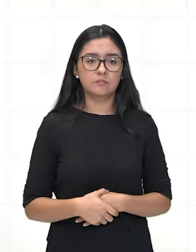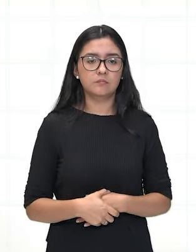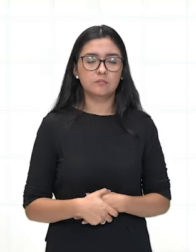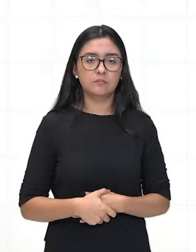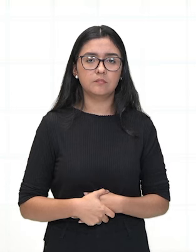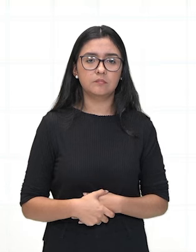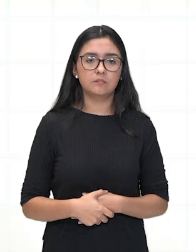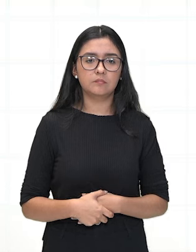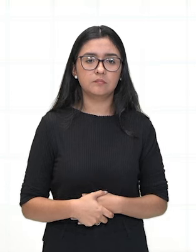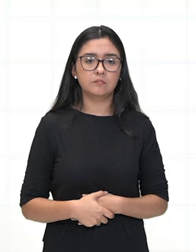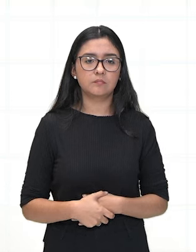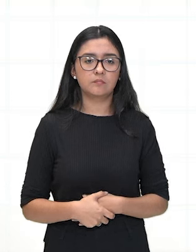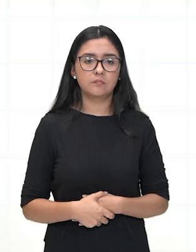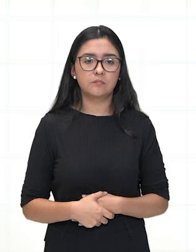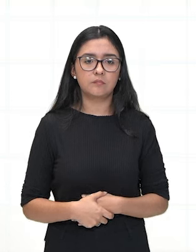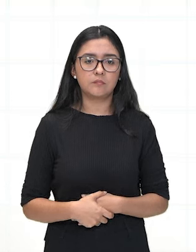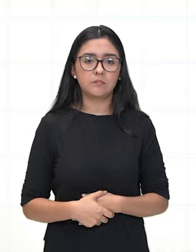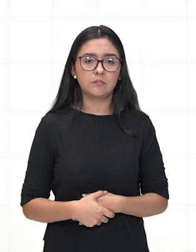o